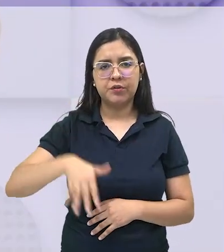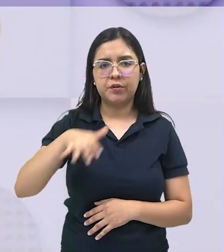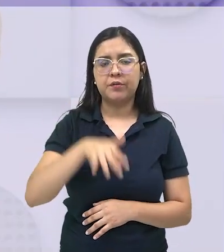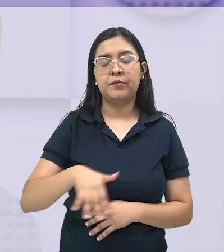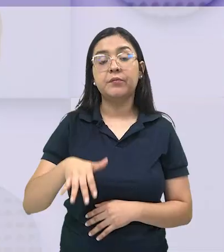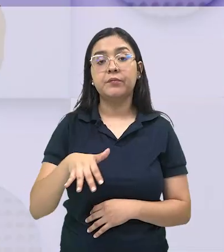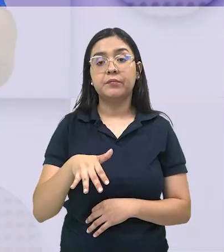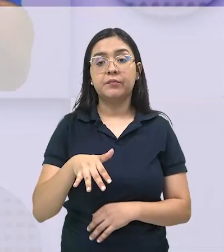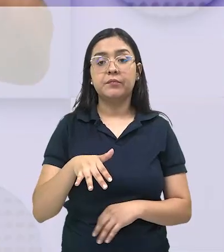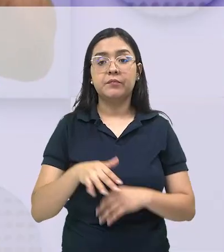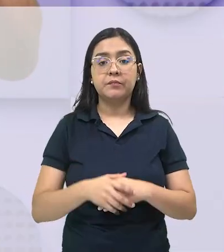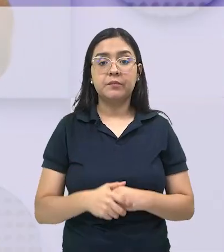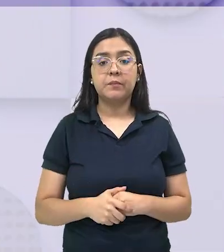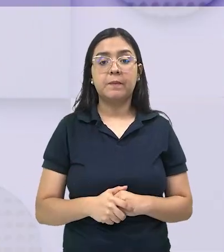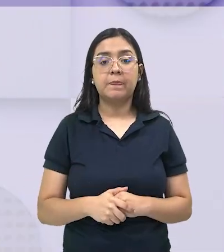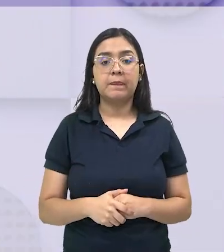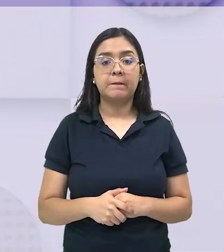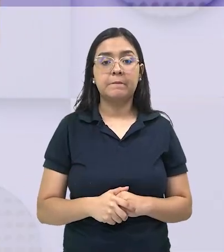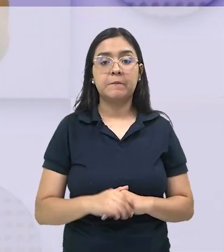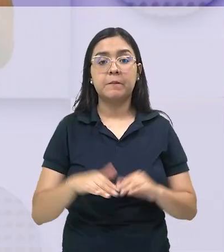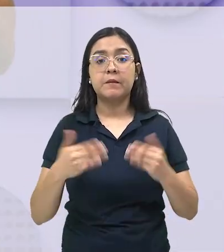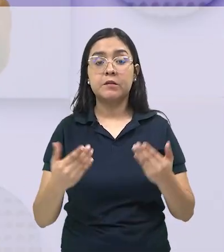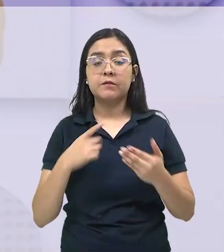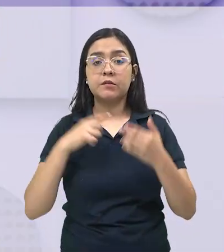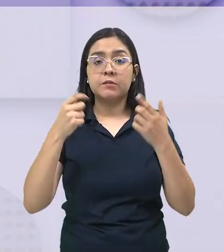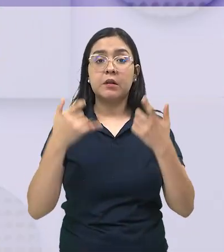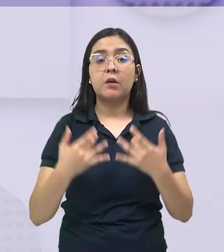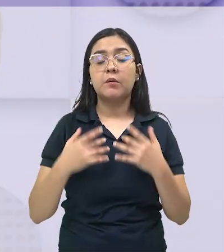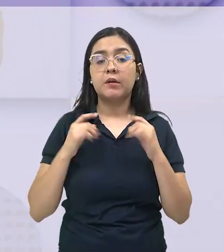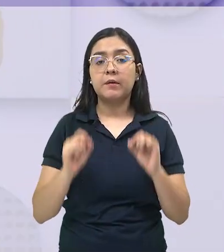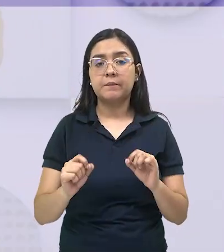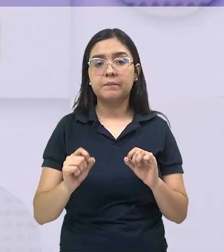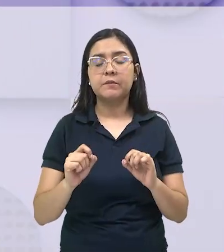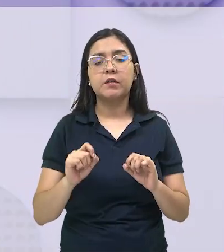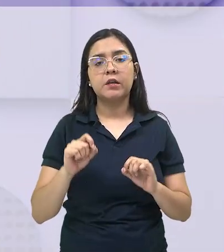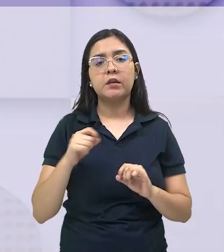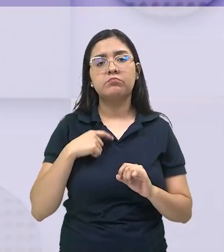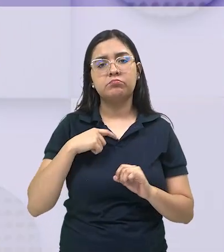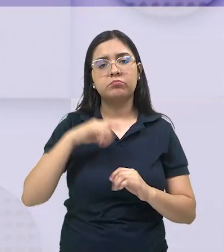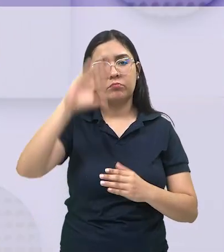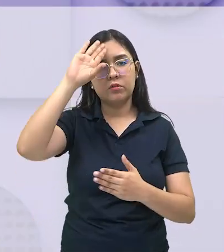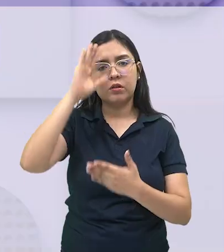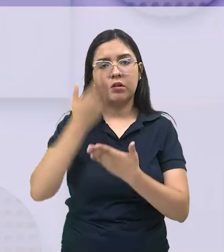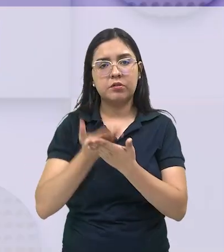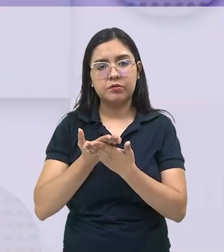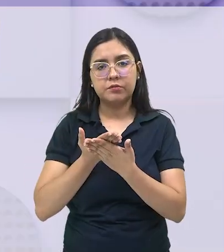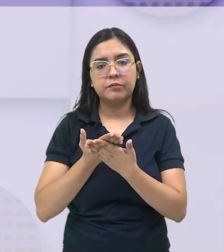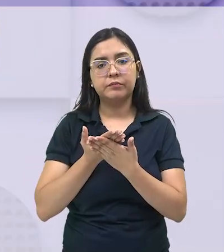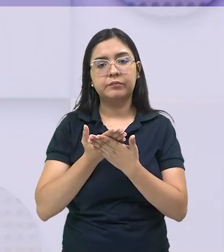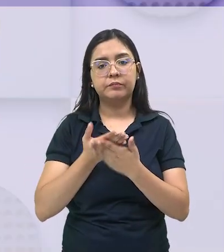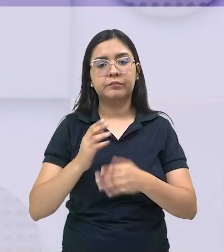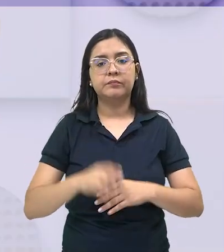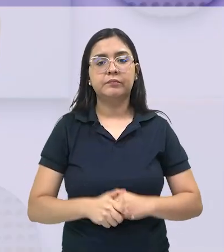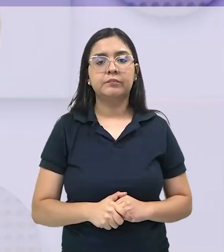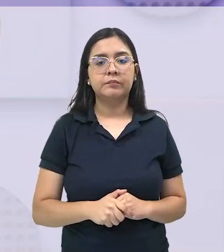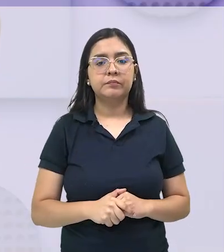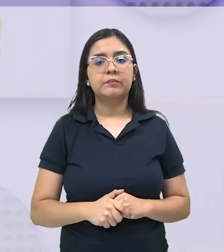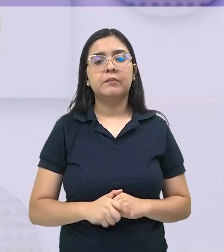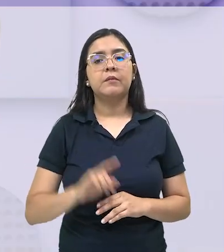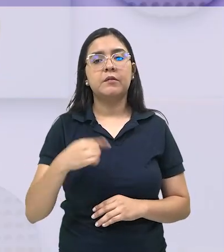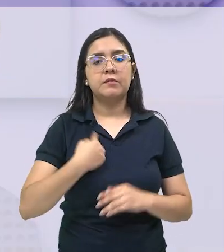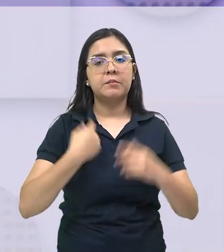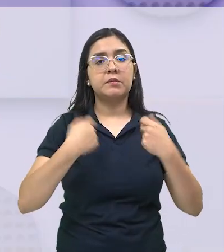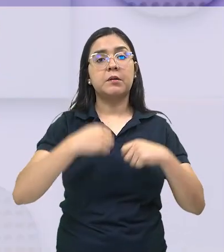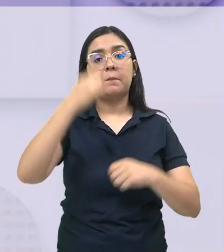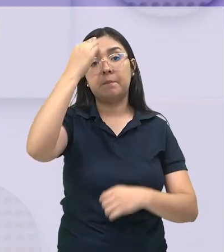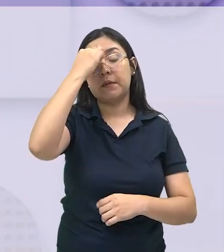geral? Isso vai falar diretamente daquilo que ela acredita. E aqui nós temos que